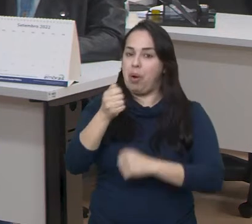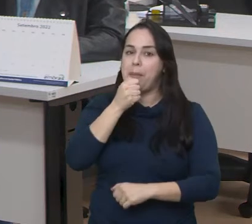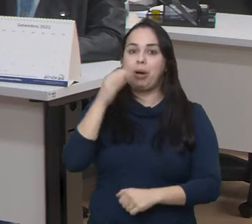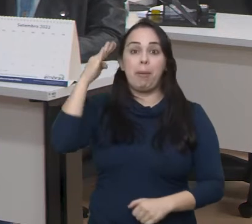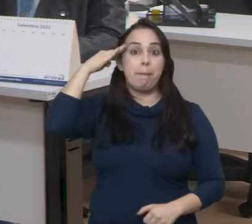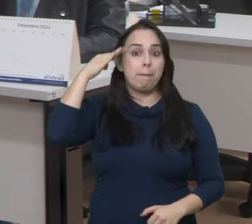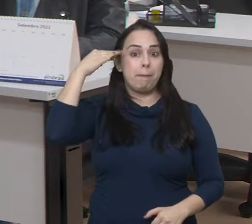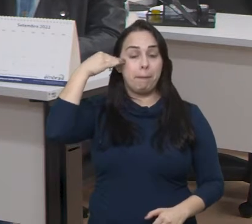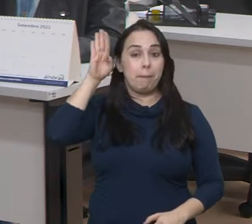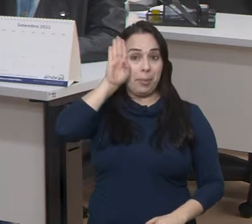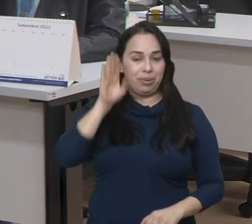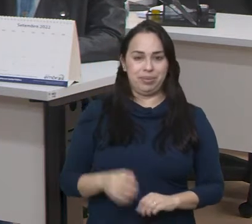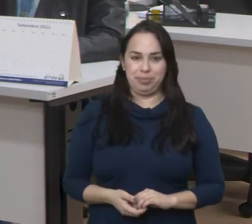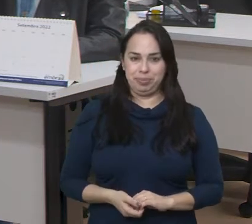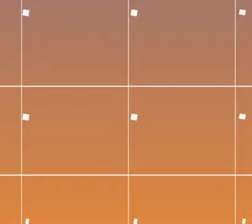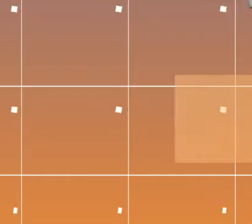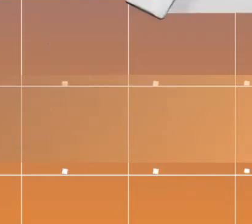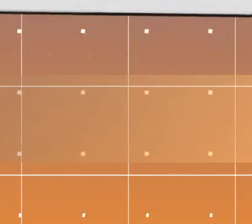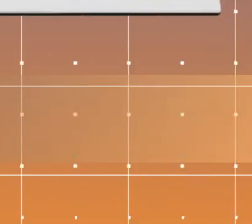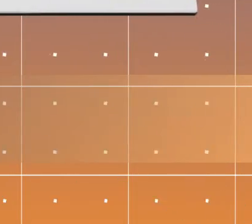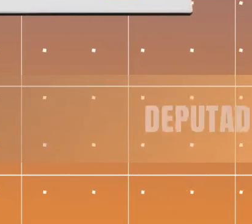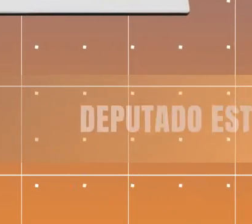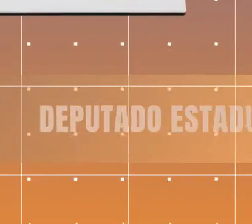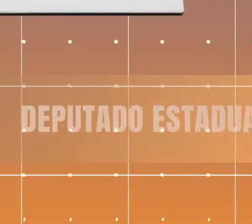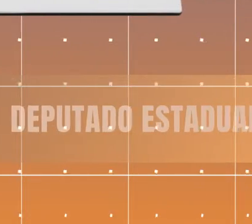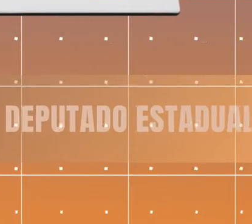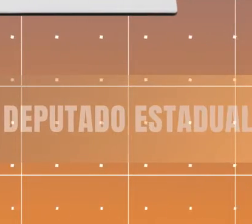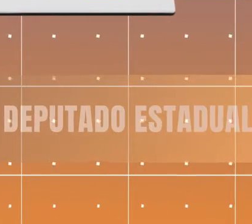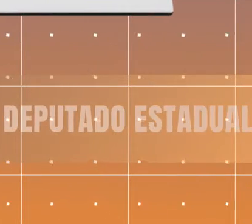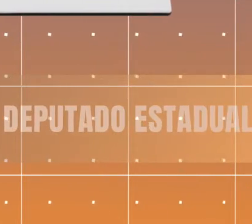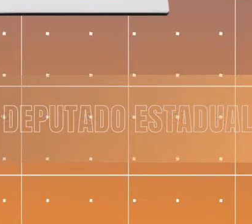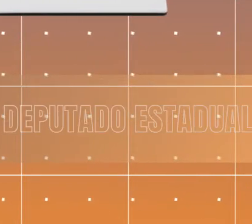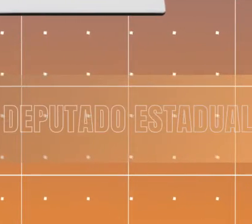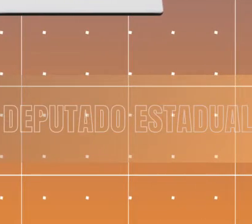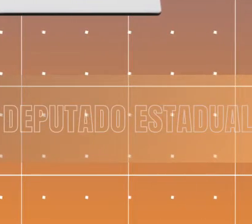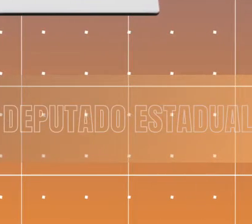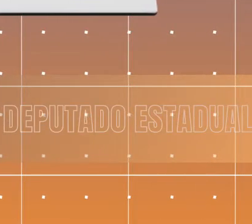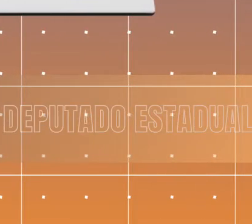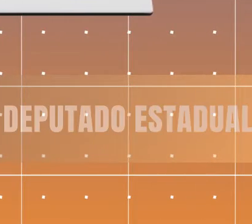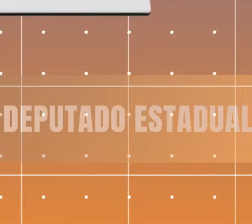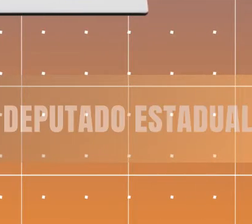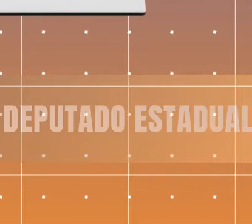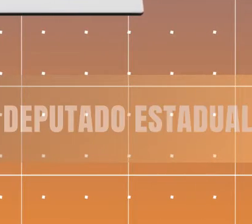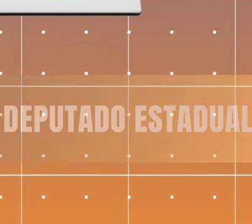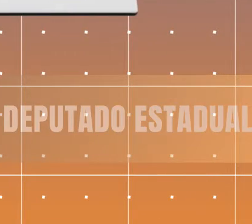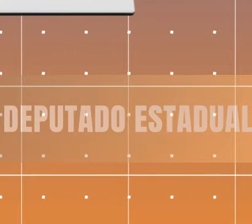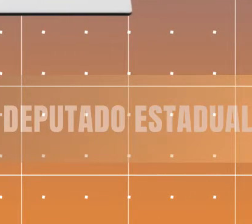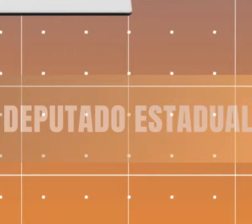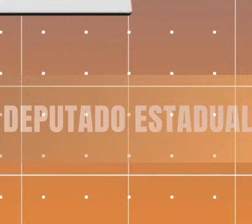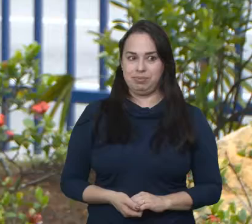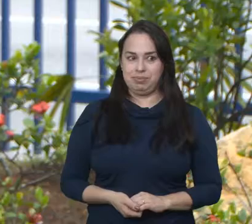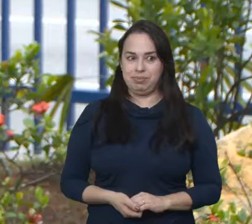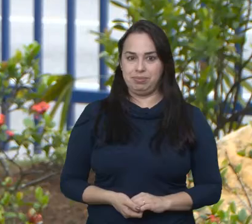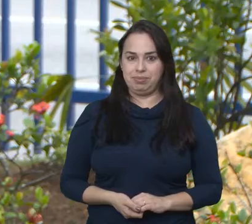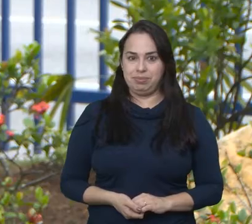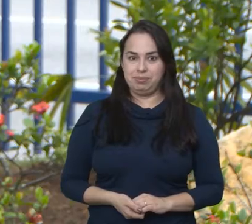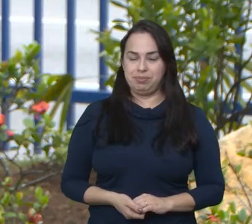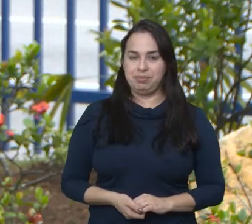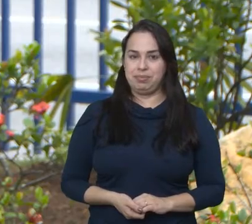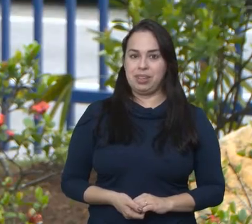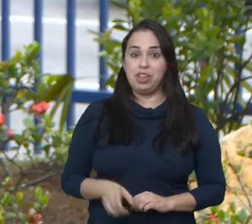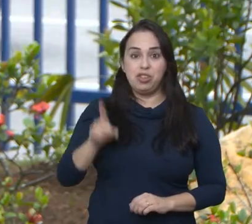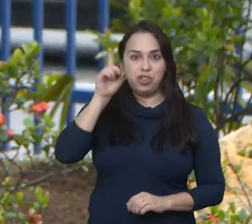fiscalização, na exigência, na execução, para que essas leis não sejam apenas meras leis, mas,